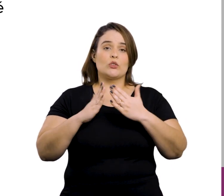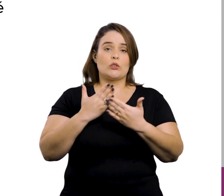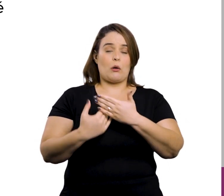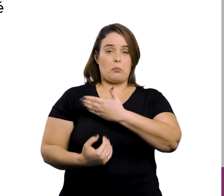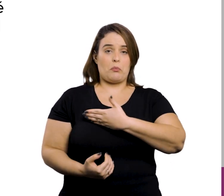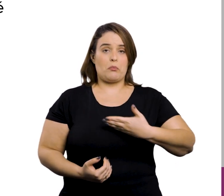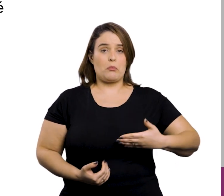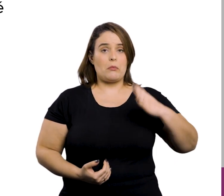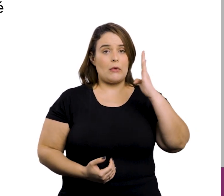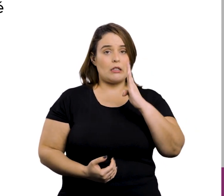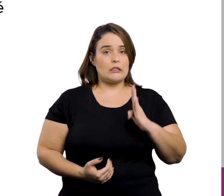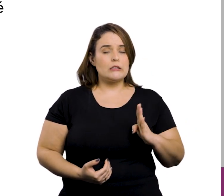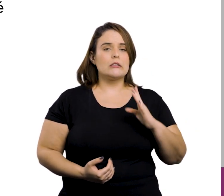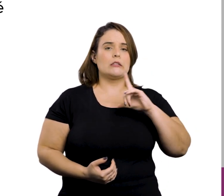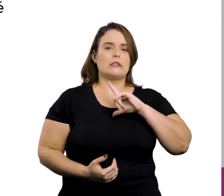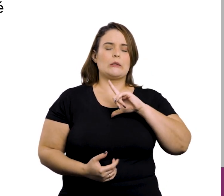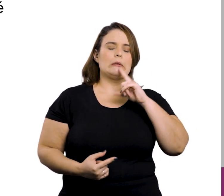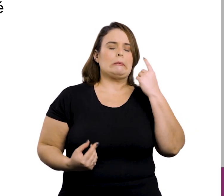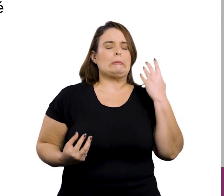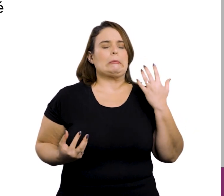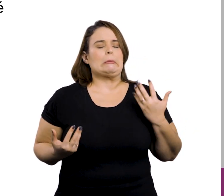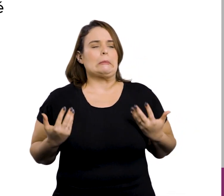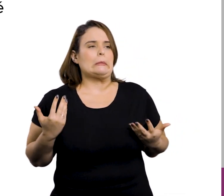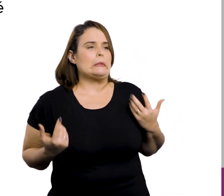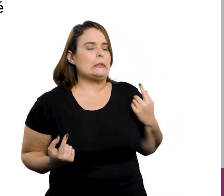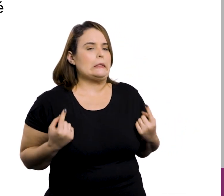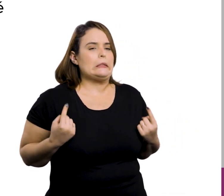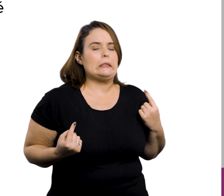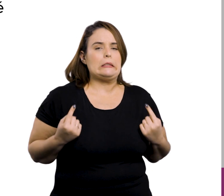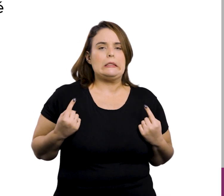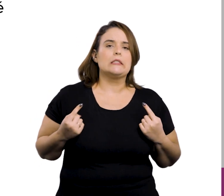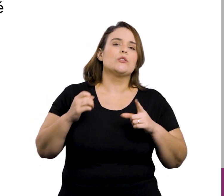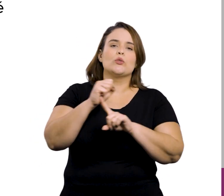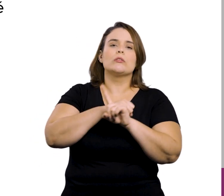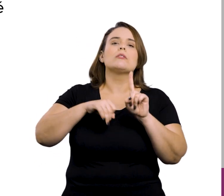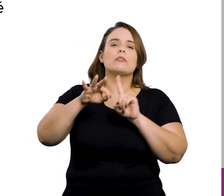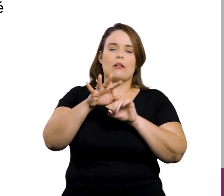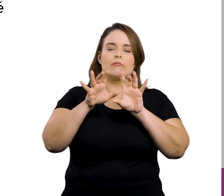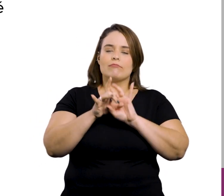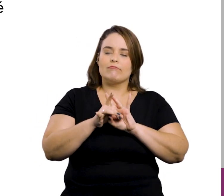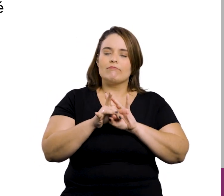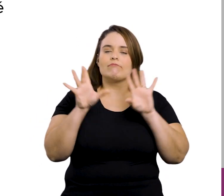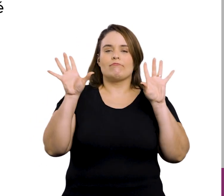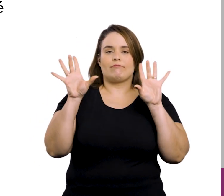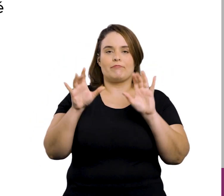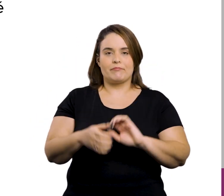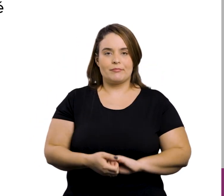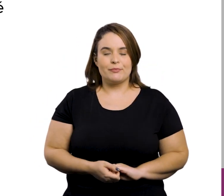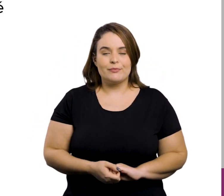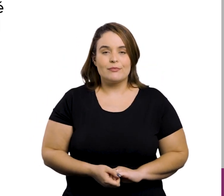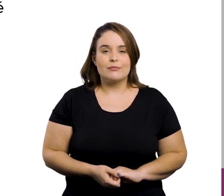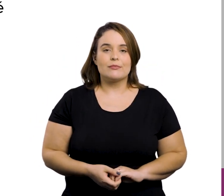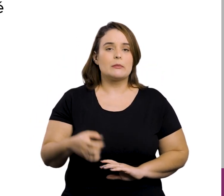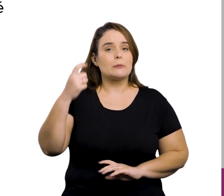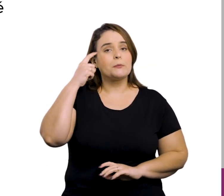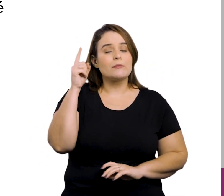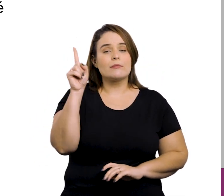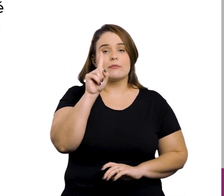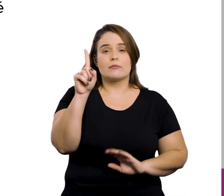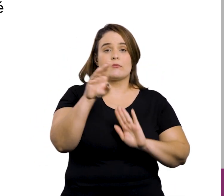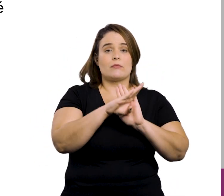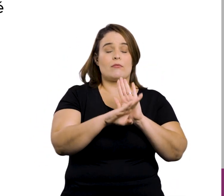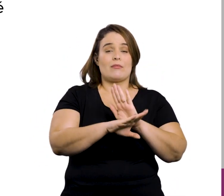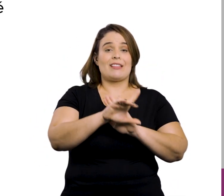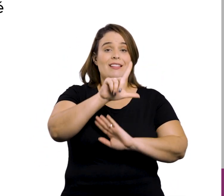públicas brasileiras, cria-se um impasse para uma sociedade verdadeiramente democrática, ao desconsiderarmos o princípio